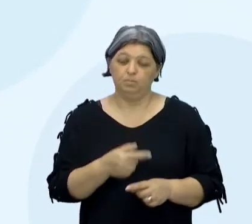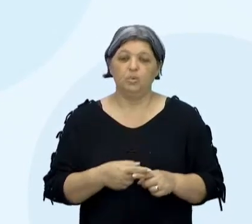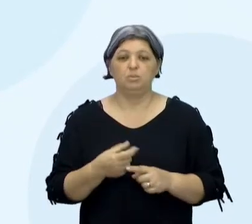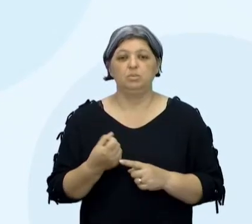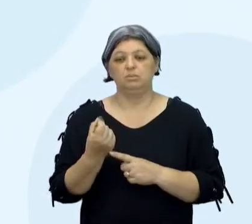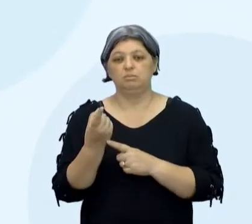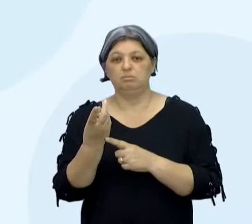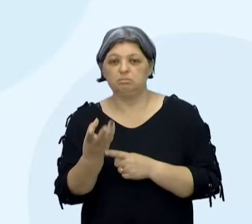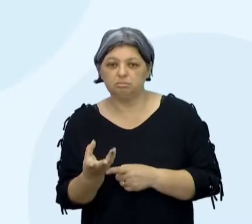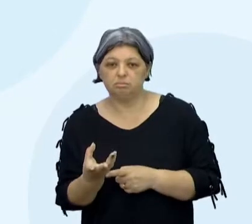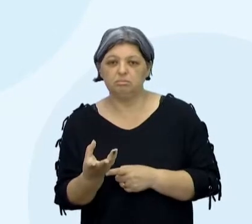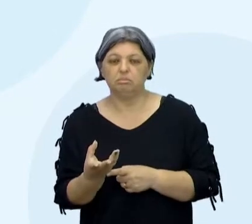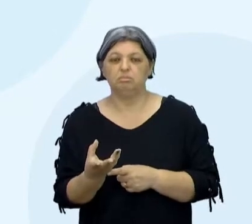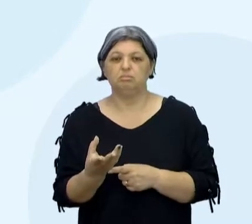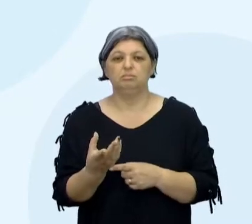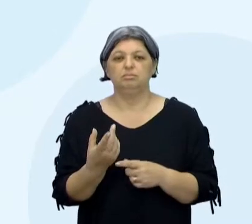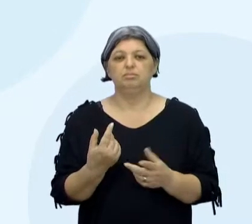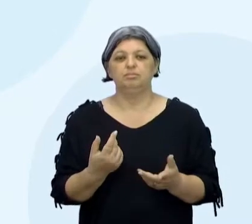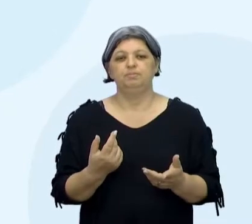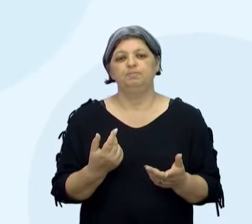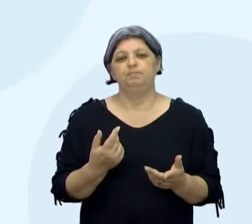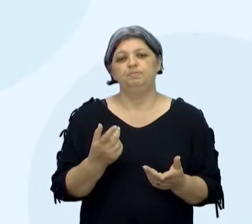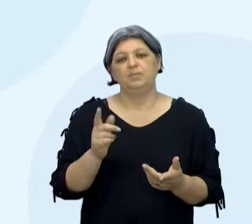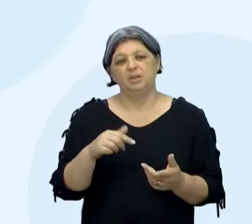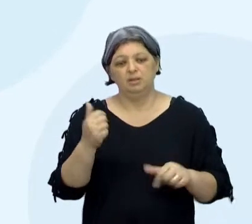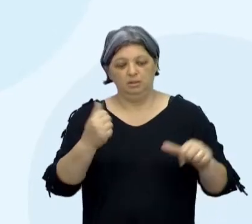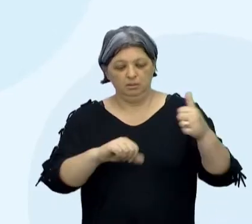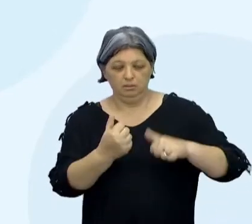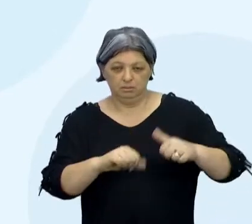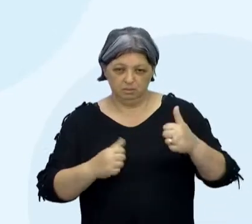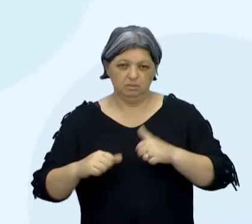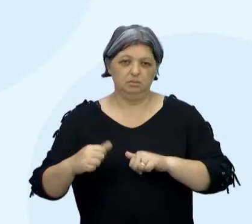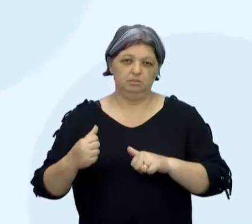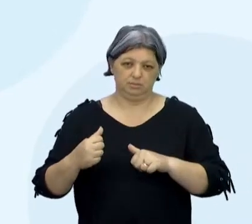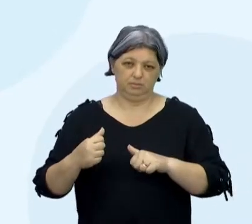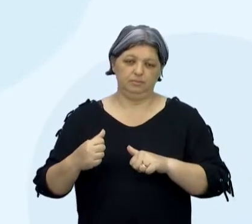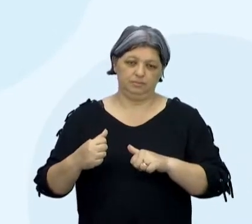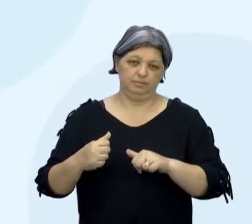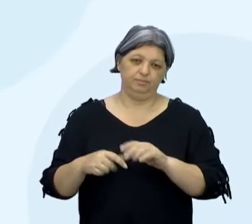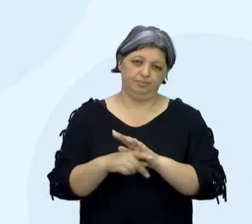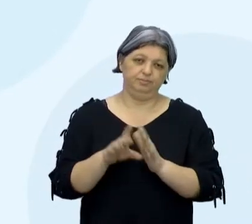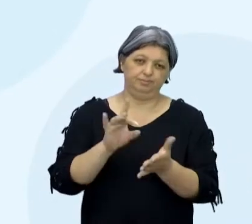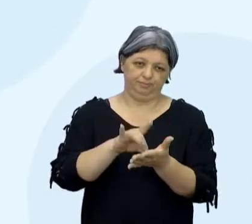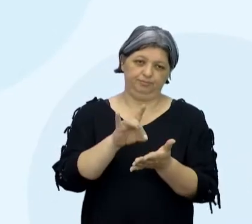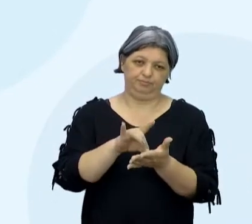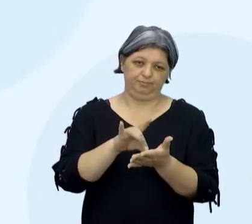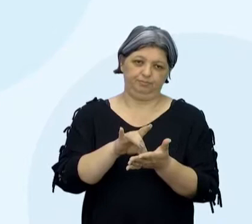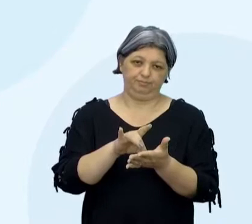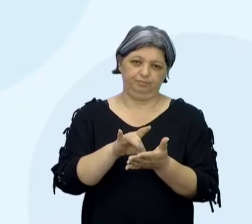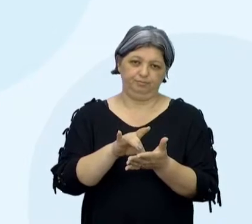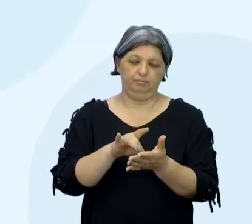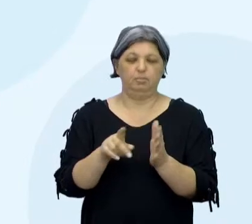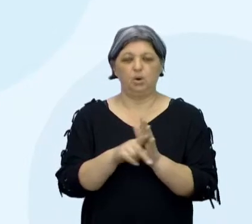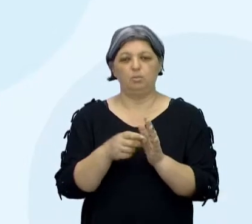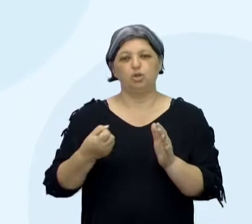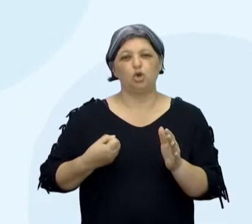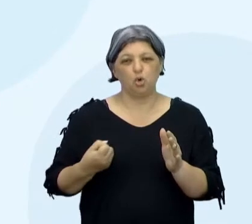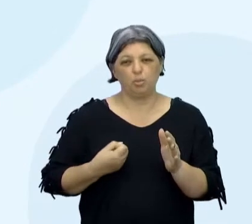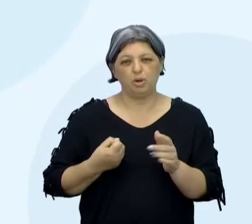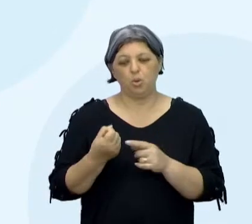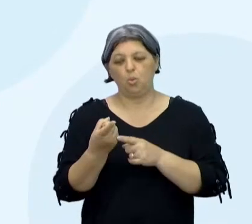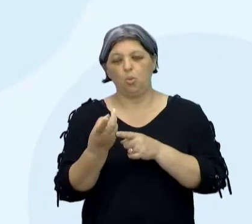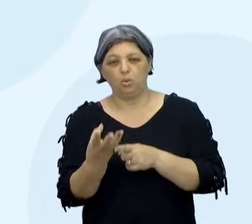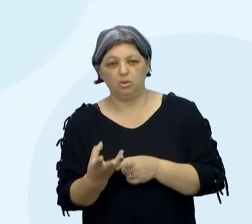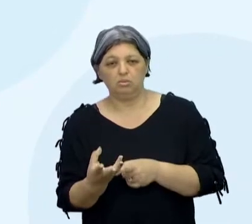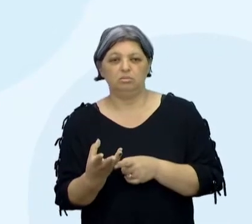quantitativos eles acabam sendo né analisando-se aí por essa realidade ou seja de números né O que tem